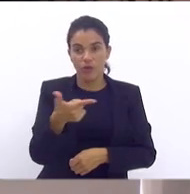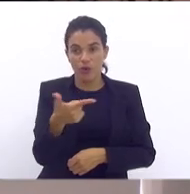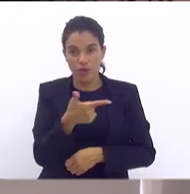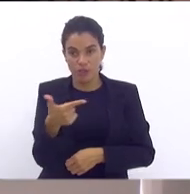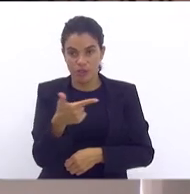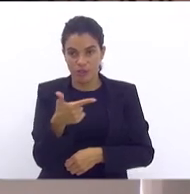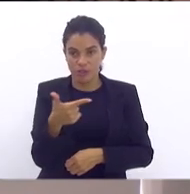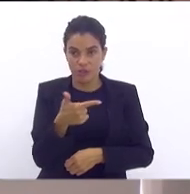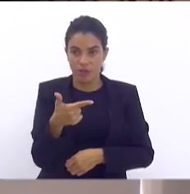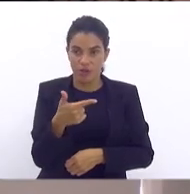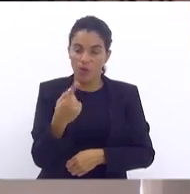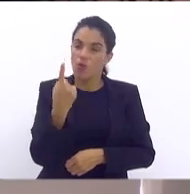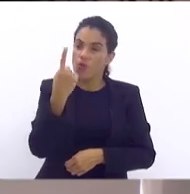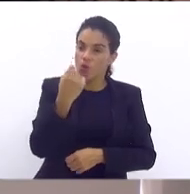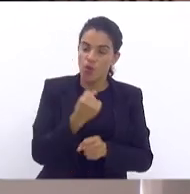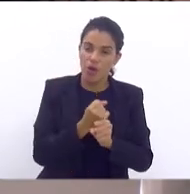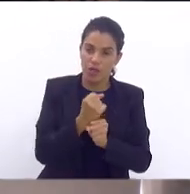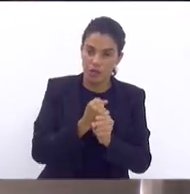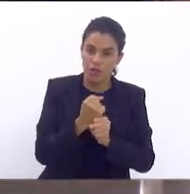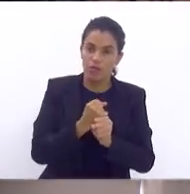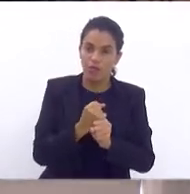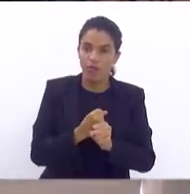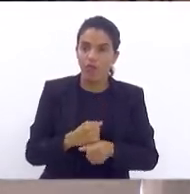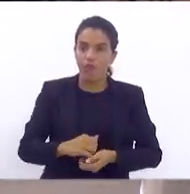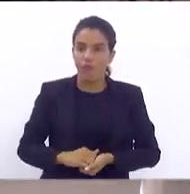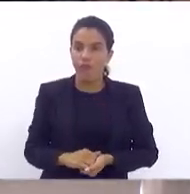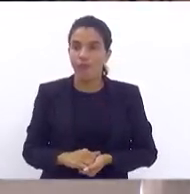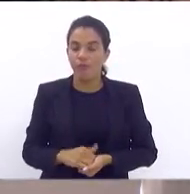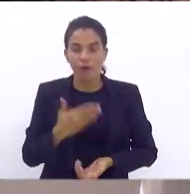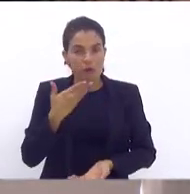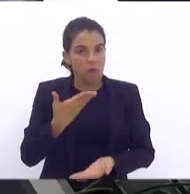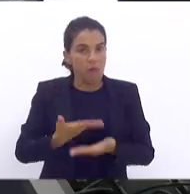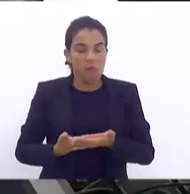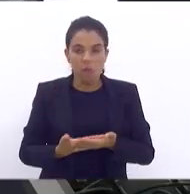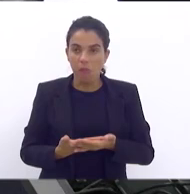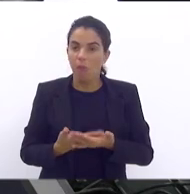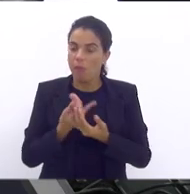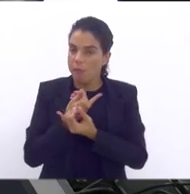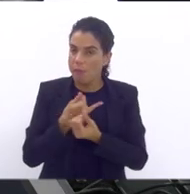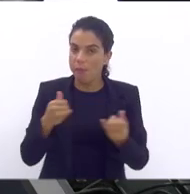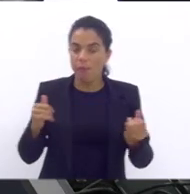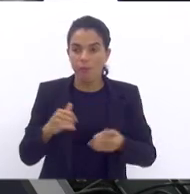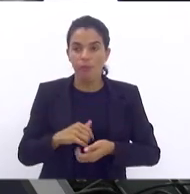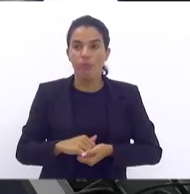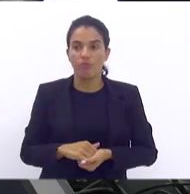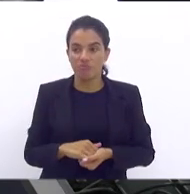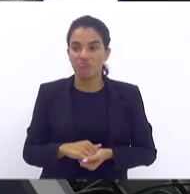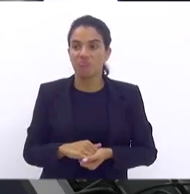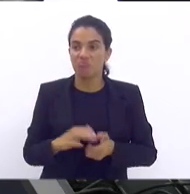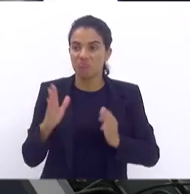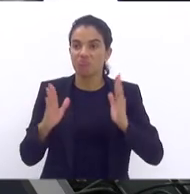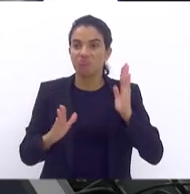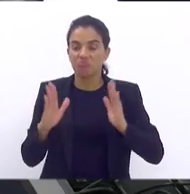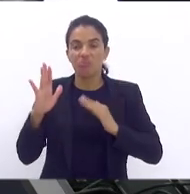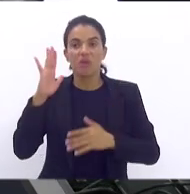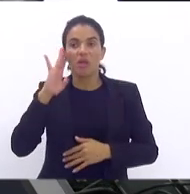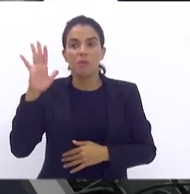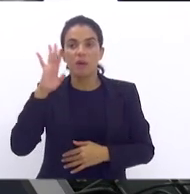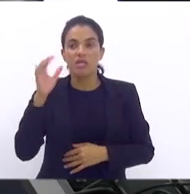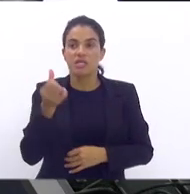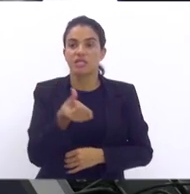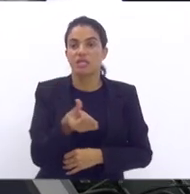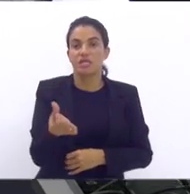iniciando agora. É um ano, mais ou menos, né? Um ano e pouco. Estarrecedor, presidente. Muito, muito, muito. É um tempo. Imagina as outras